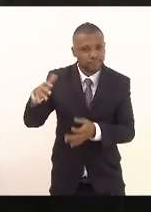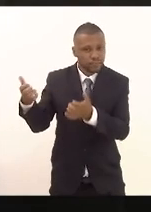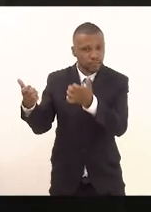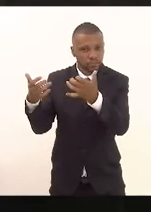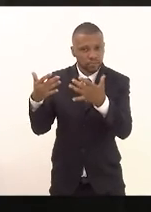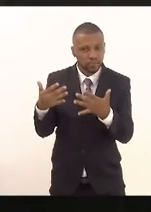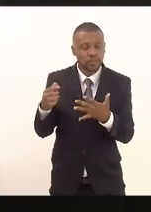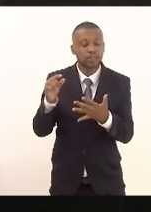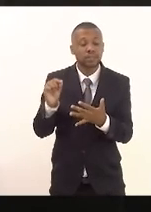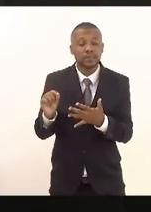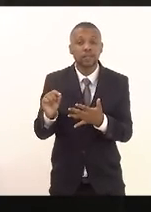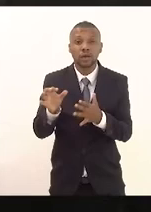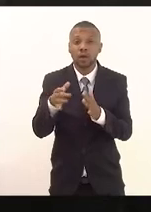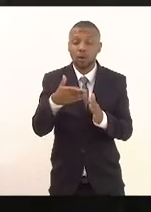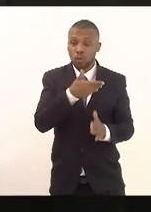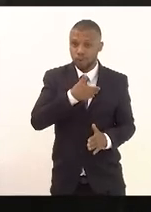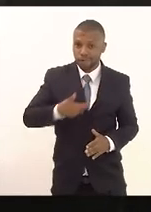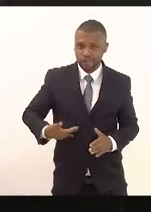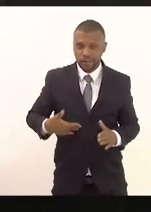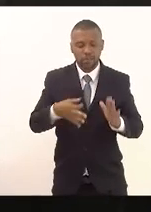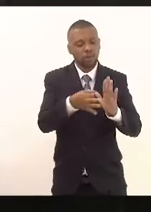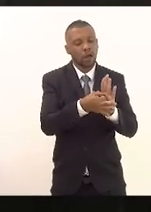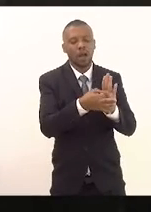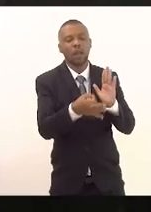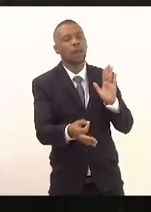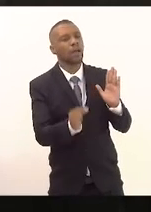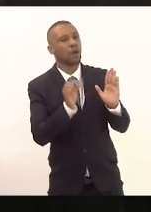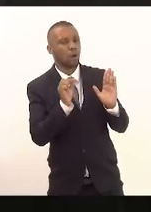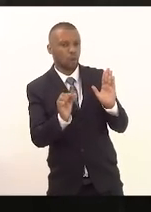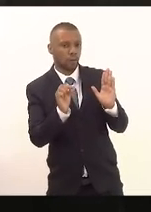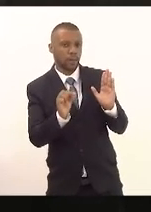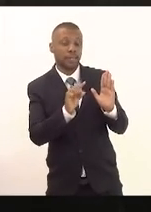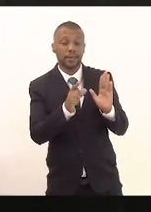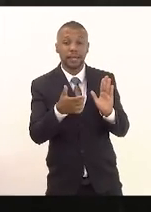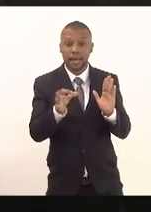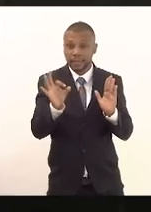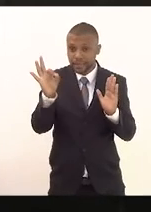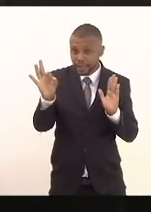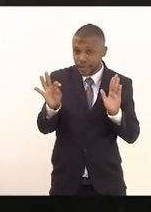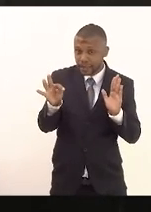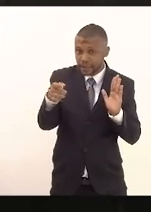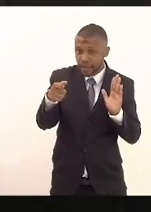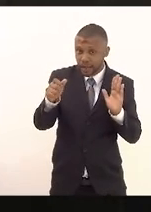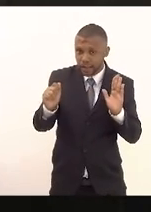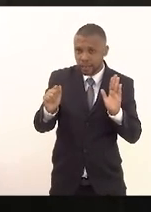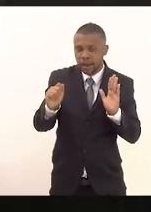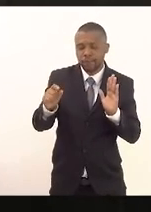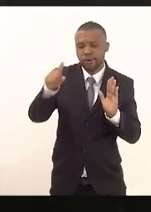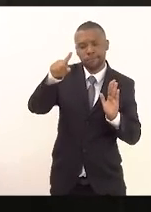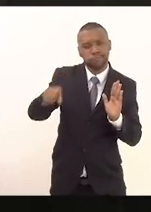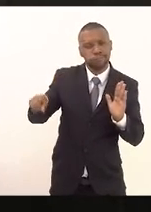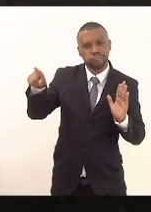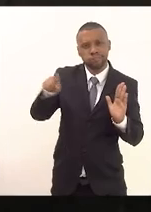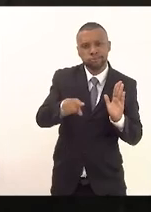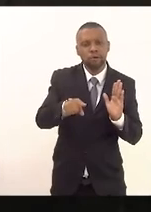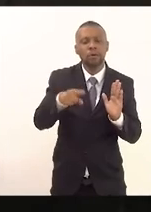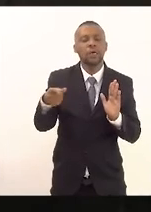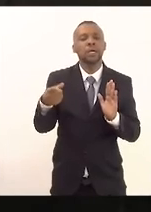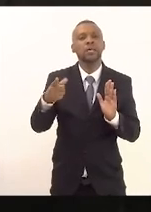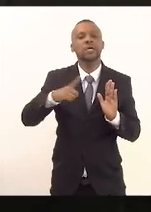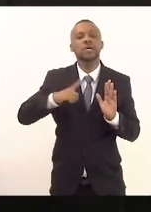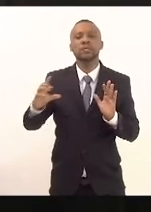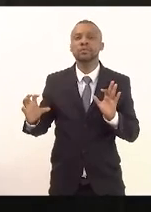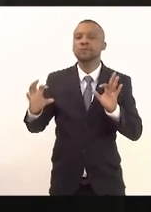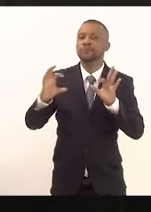Alega também o governo que essa taxa que Foi extinta e ele envolve